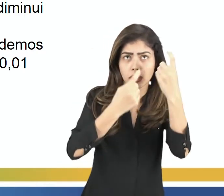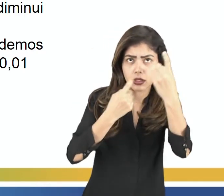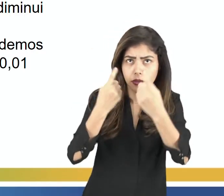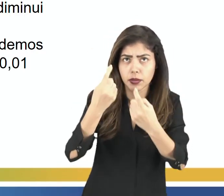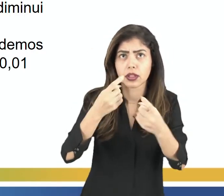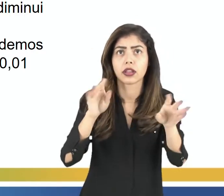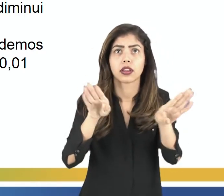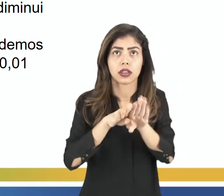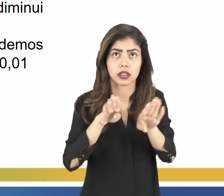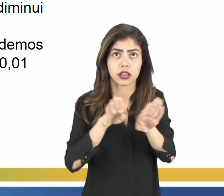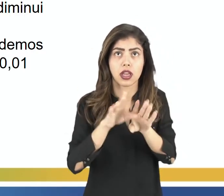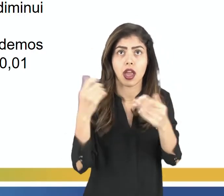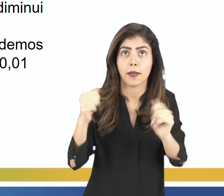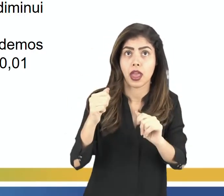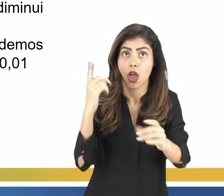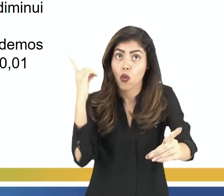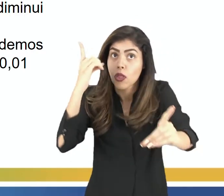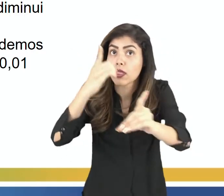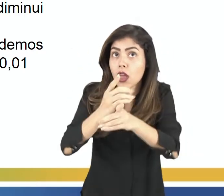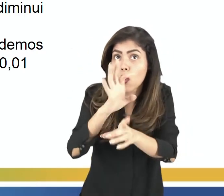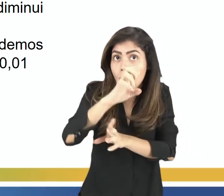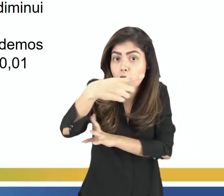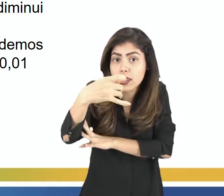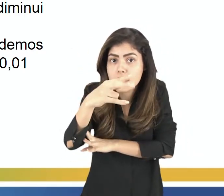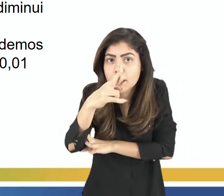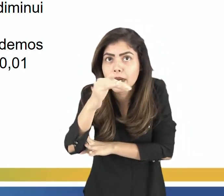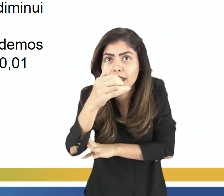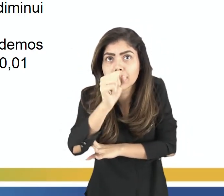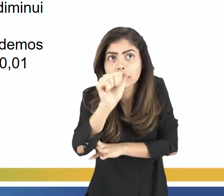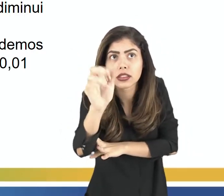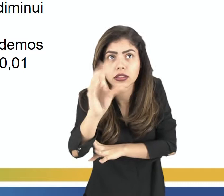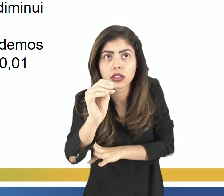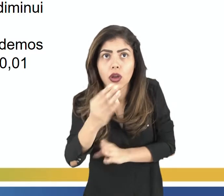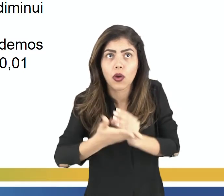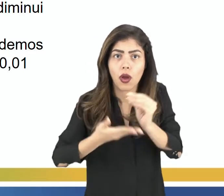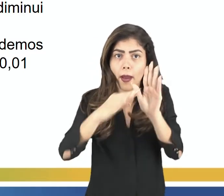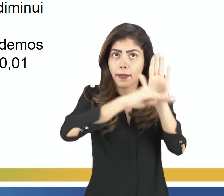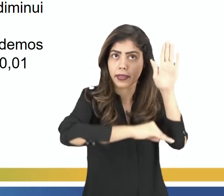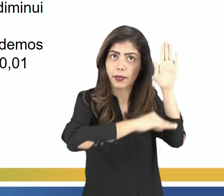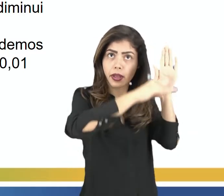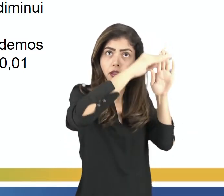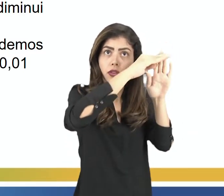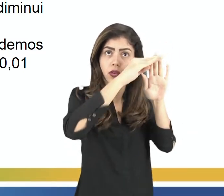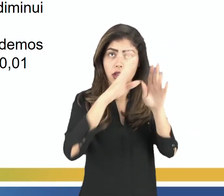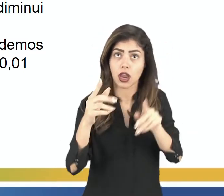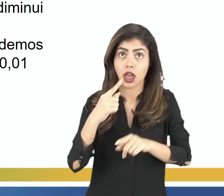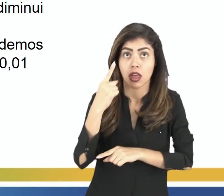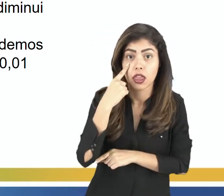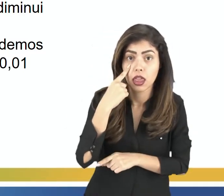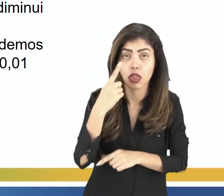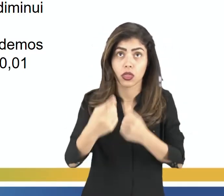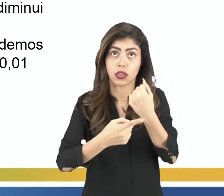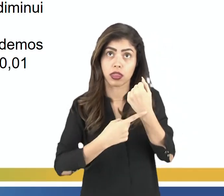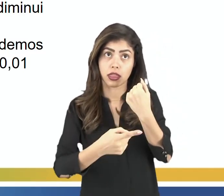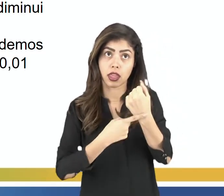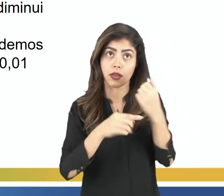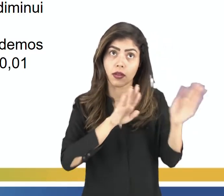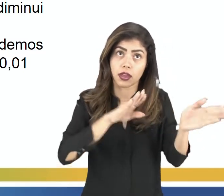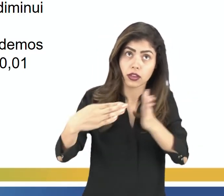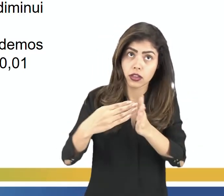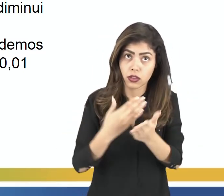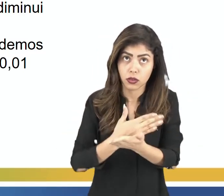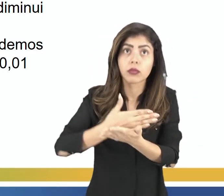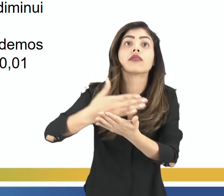questão? Primeiro, é necessário encontrar uma expressão que represente temperatura em função do tempo, partindo da